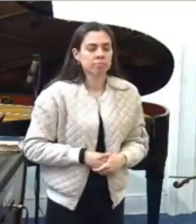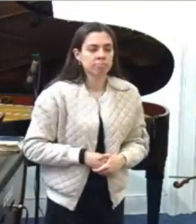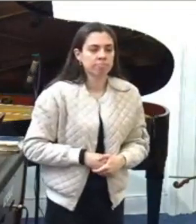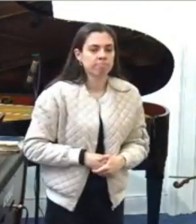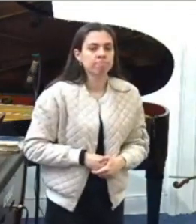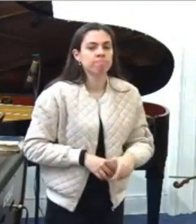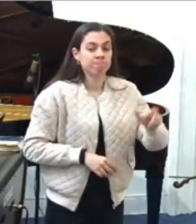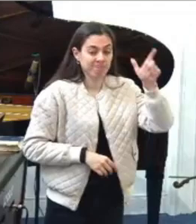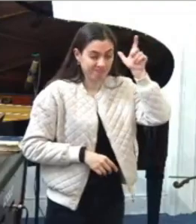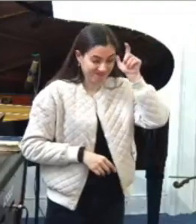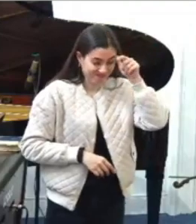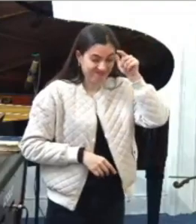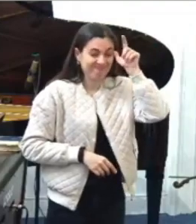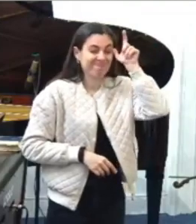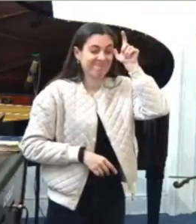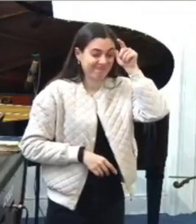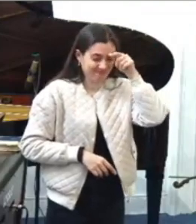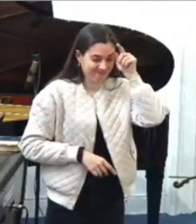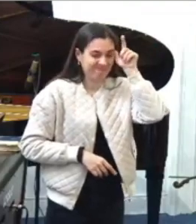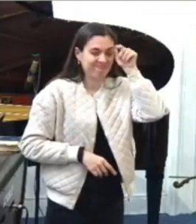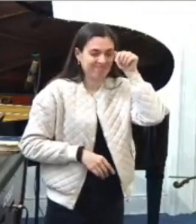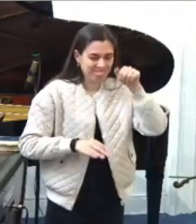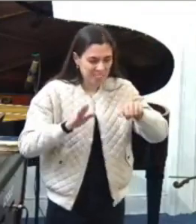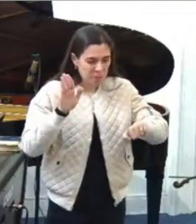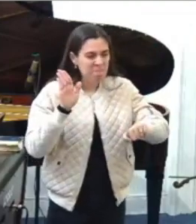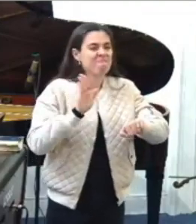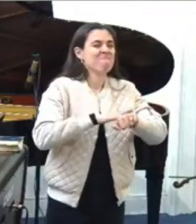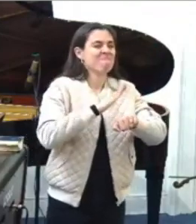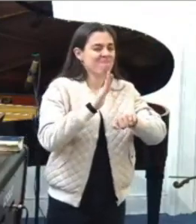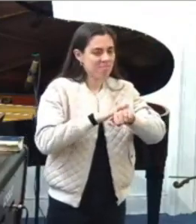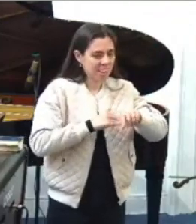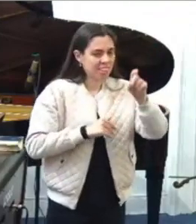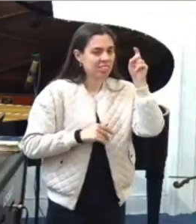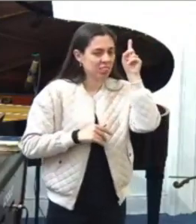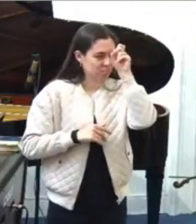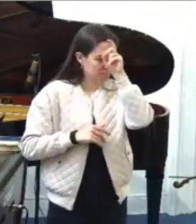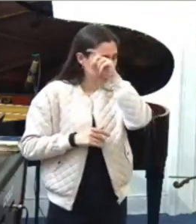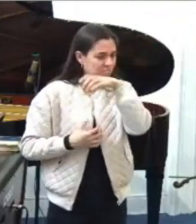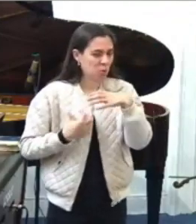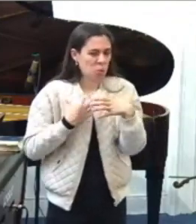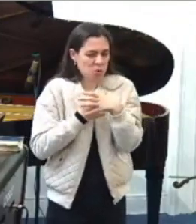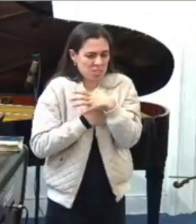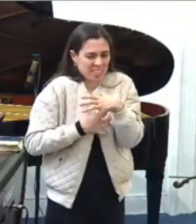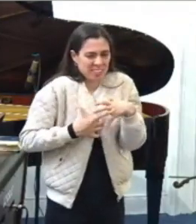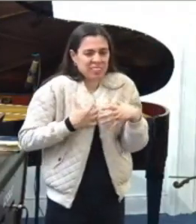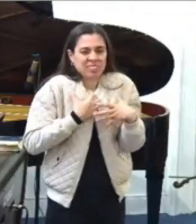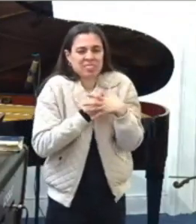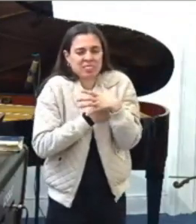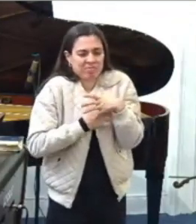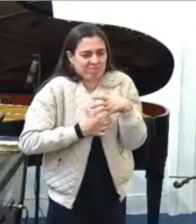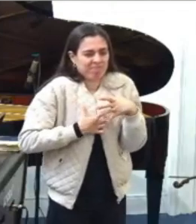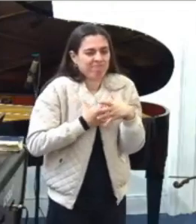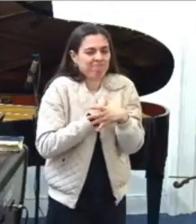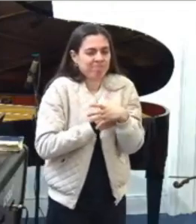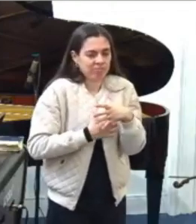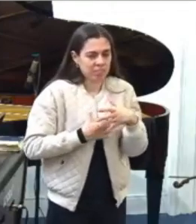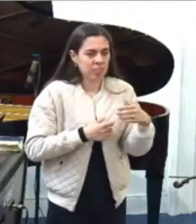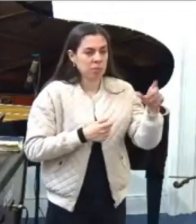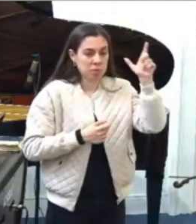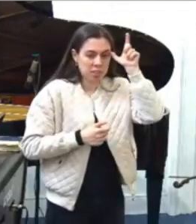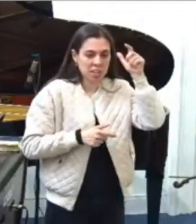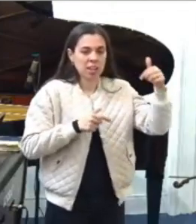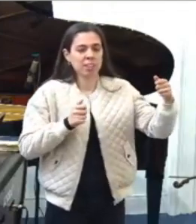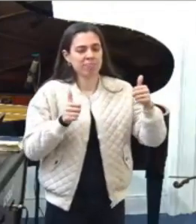Satanás inflige lá são maiores. Mas ele também se coloca diante de nós como um leão que anda em